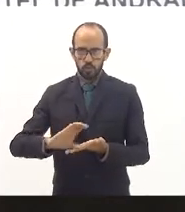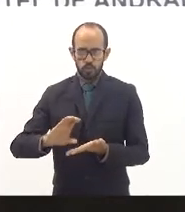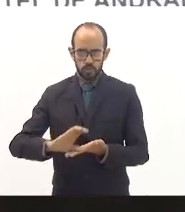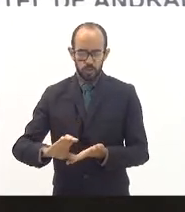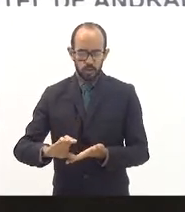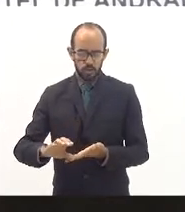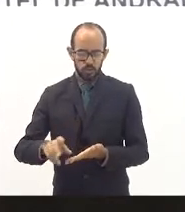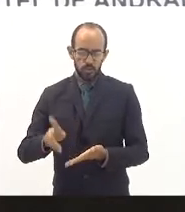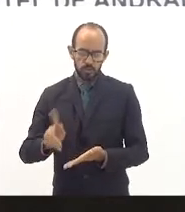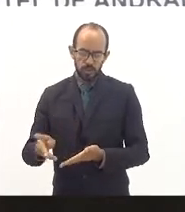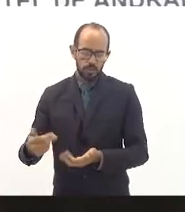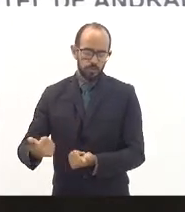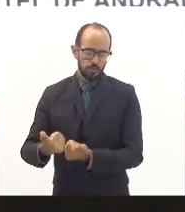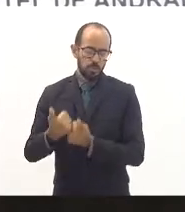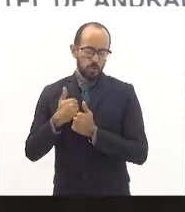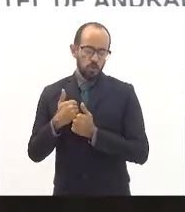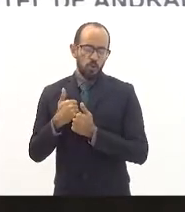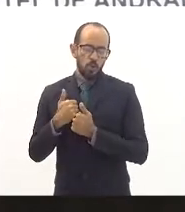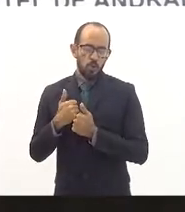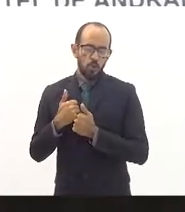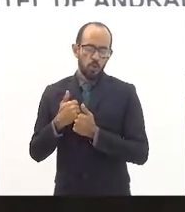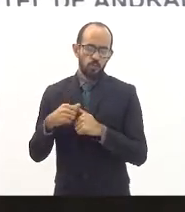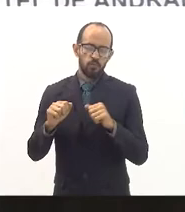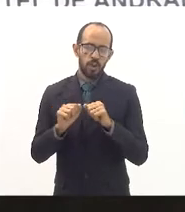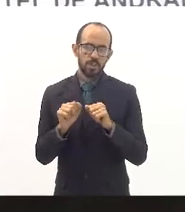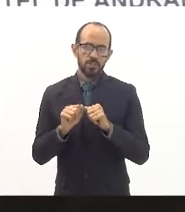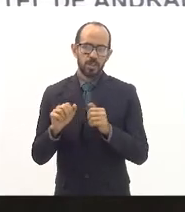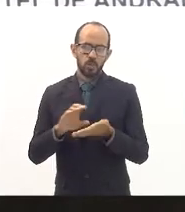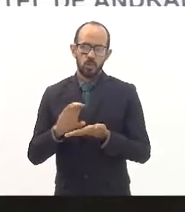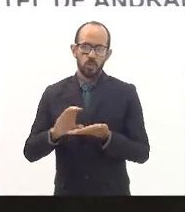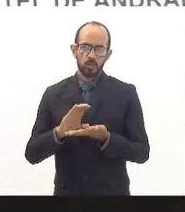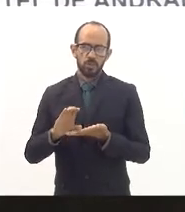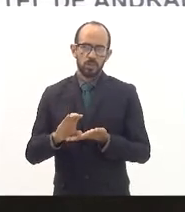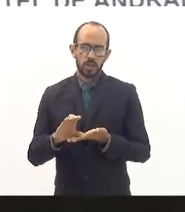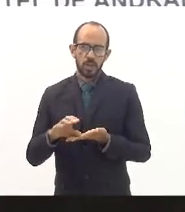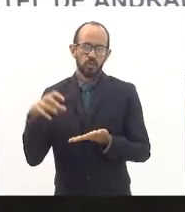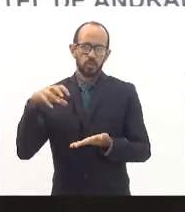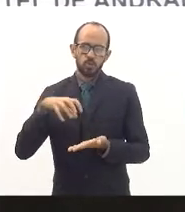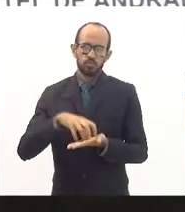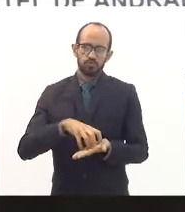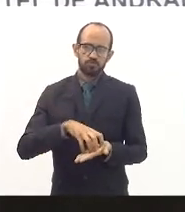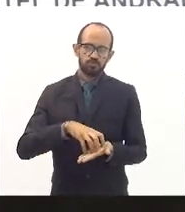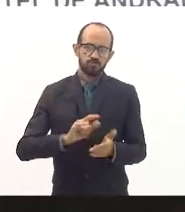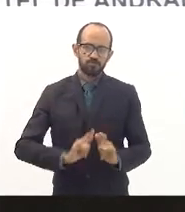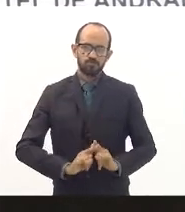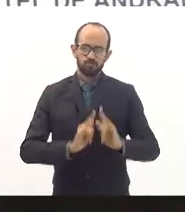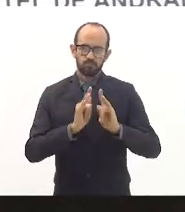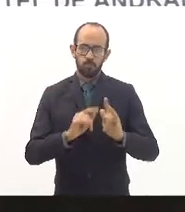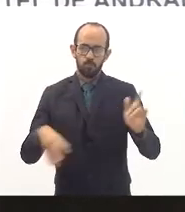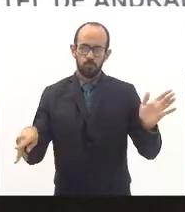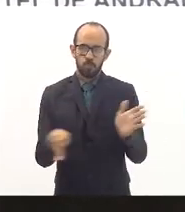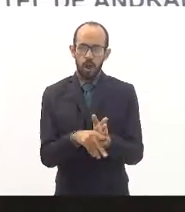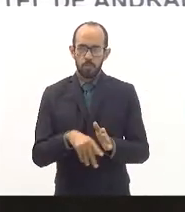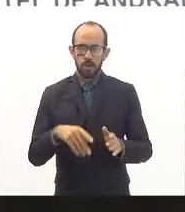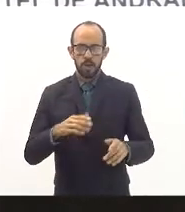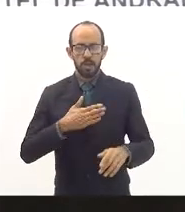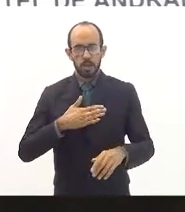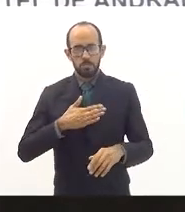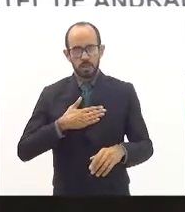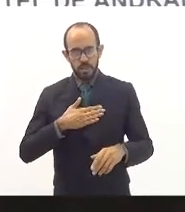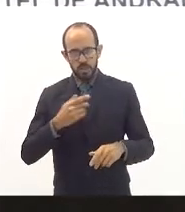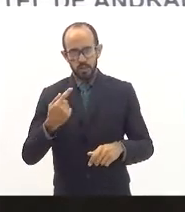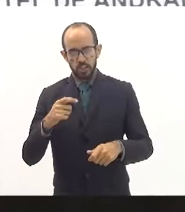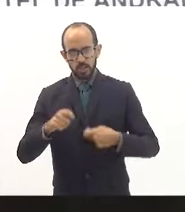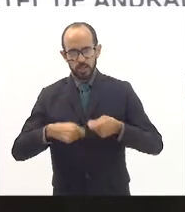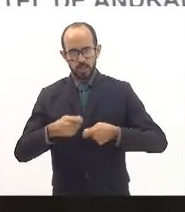apoio. Instalar o Conselho em sede própria, uma das metas da minha gestão, só foi